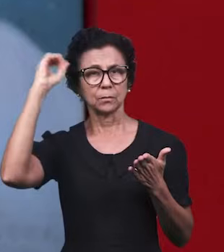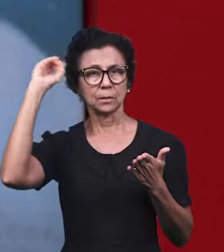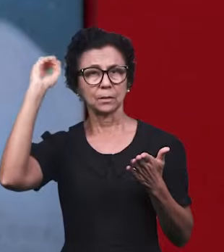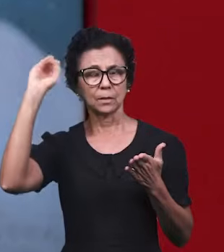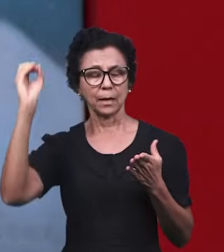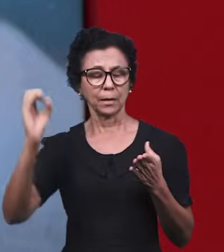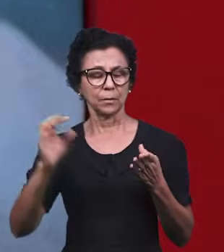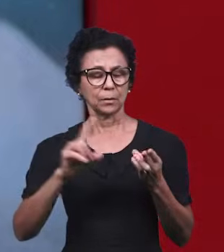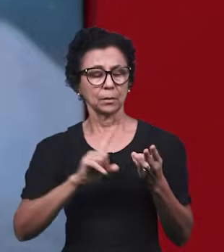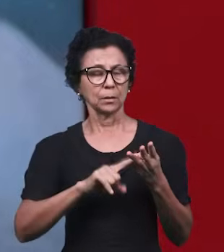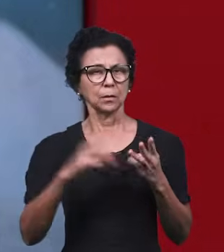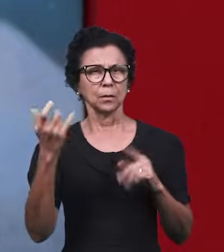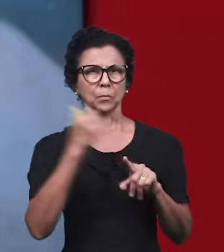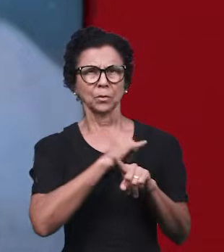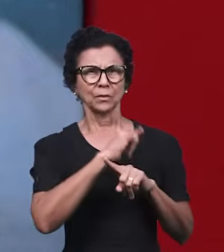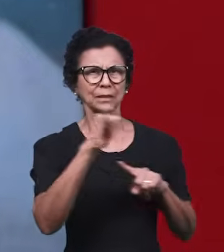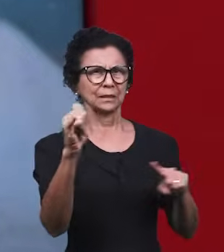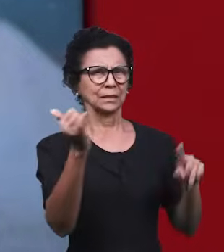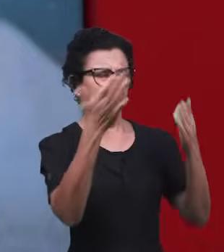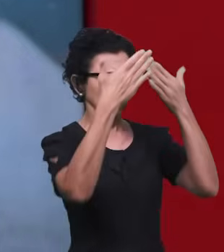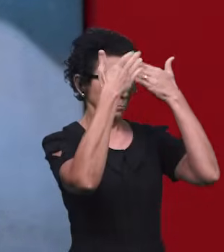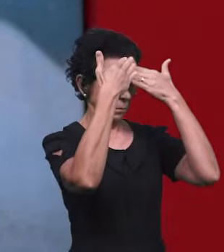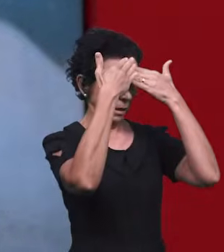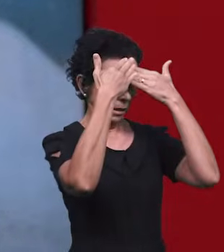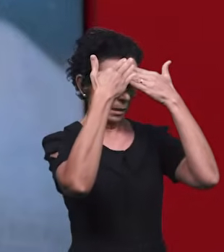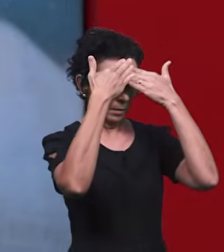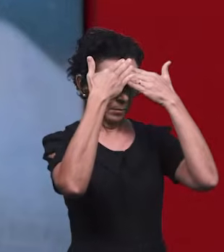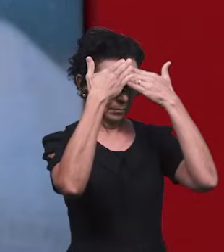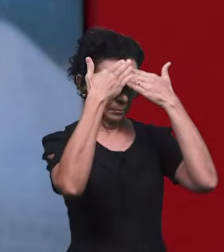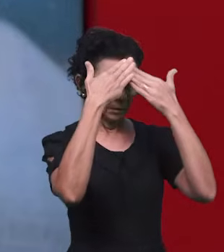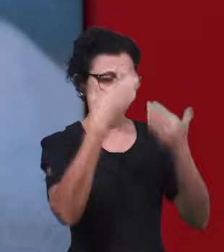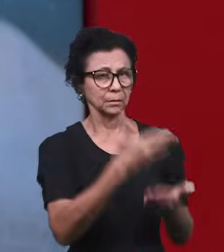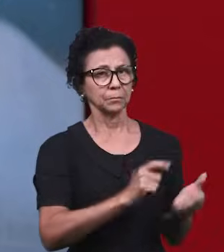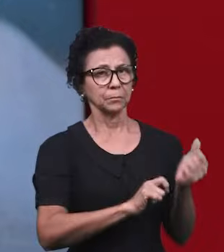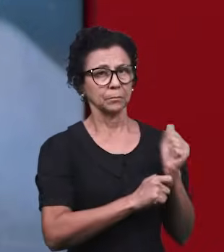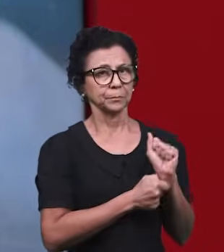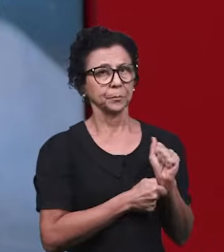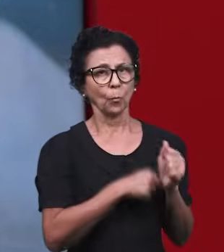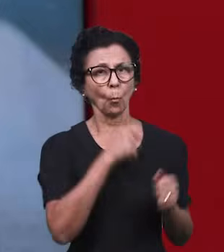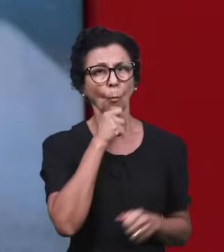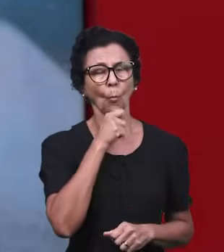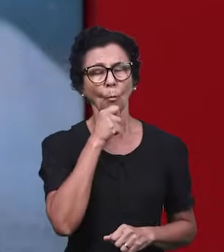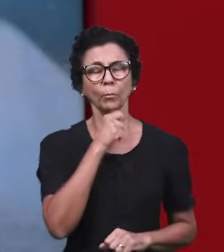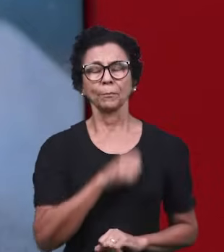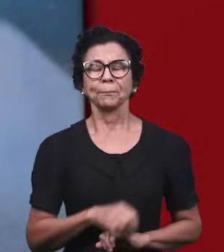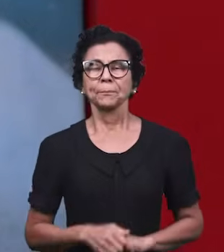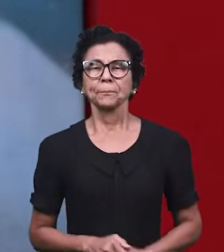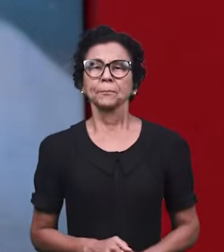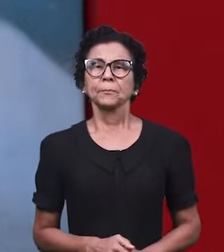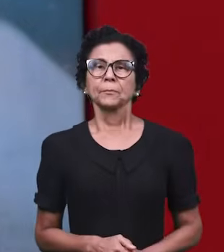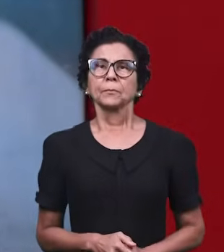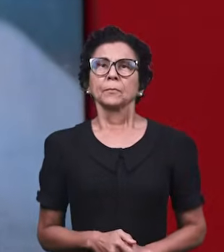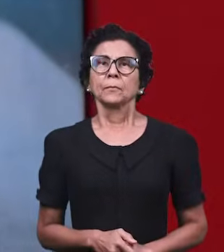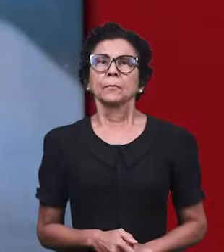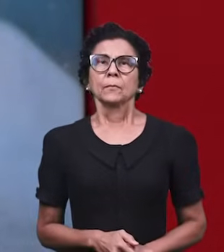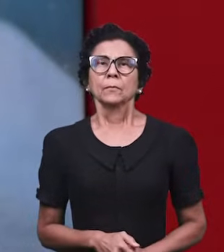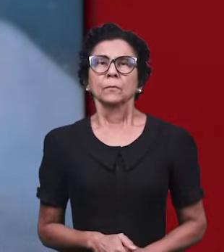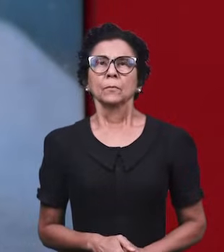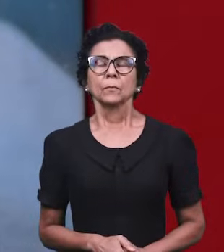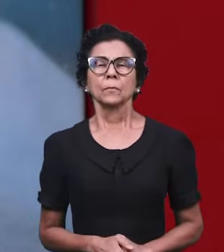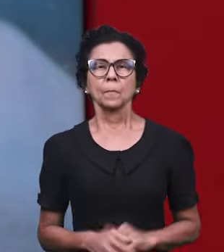que entrou no cristianismo e o cristianismo sem um mistério. É importante nós